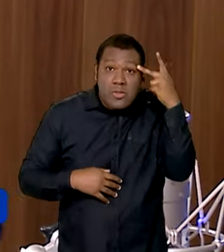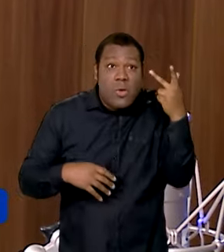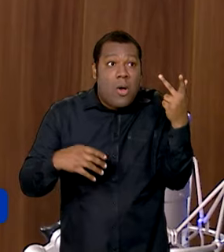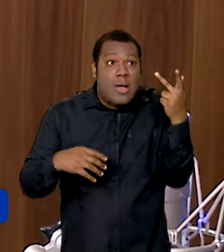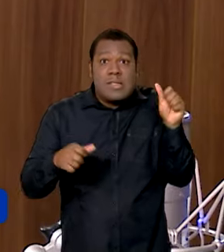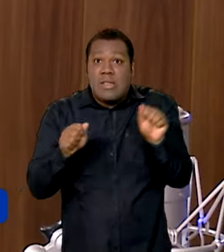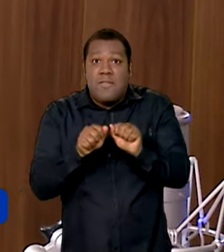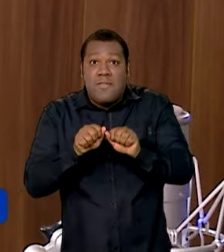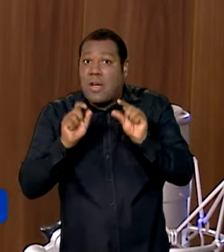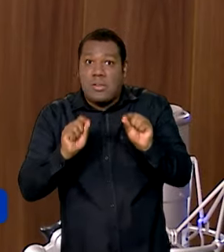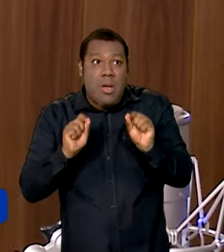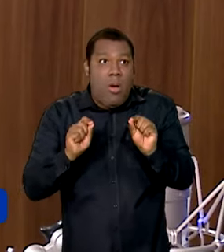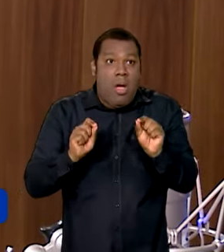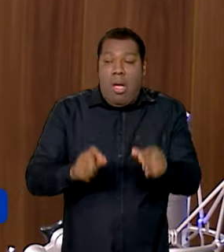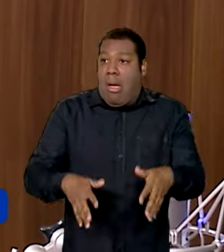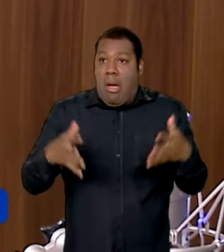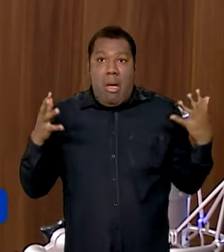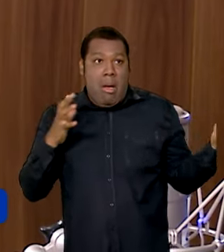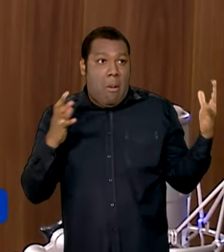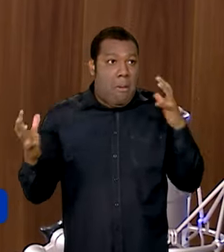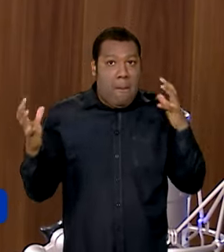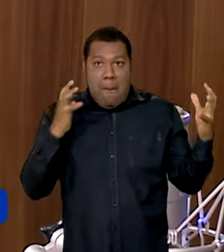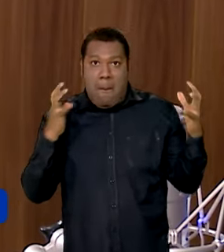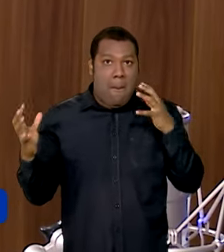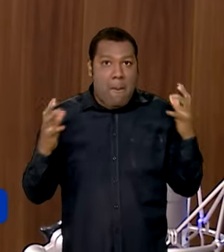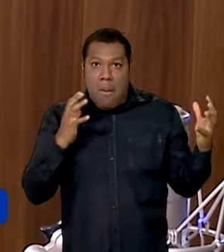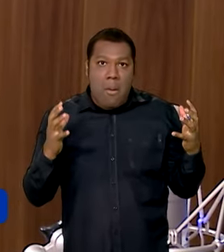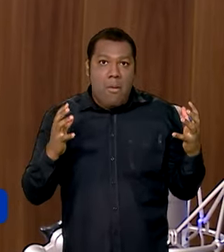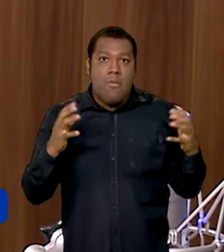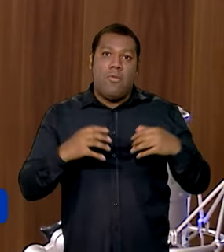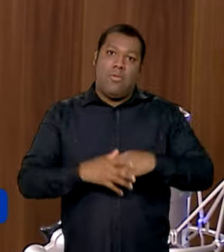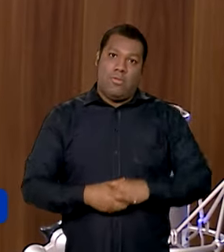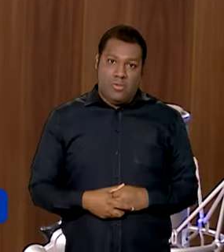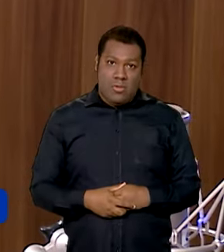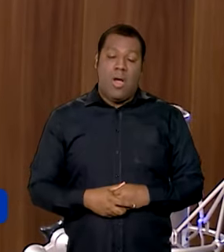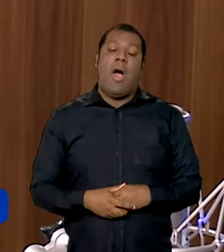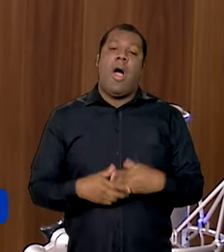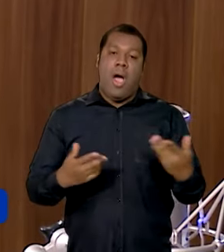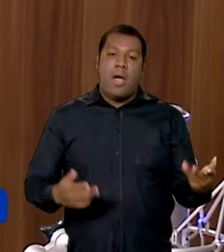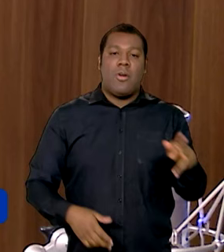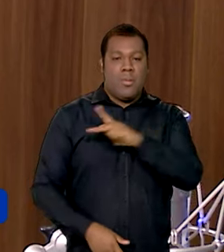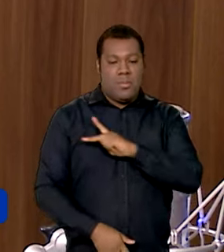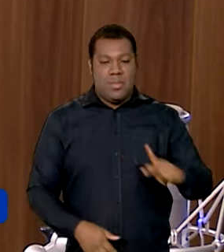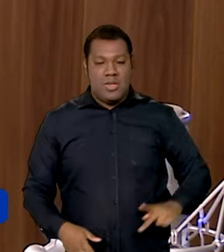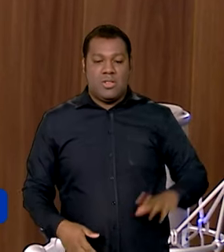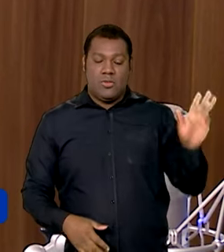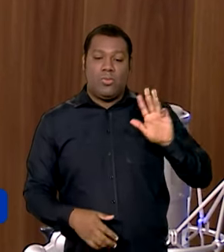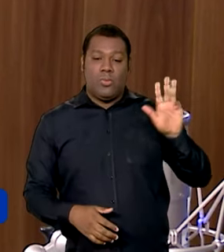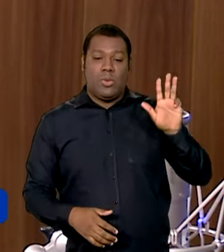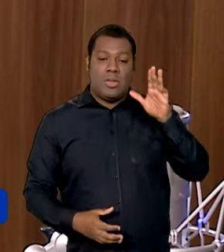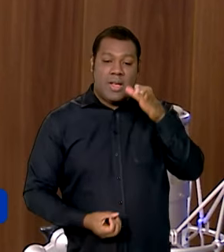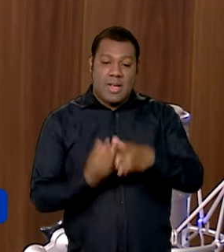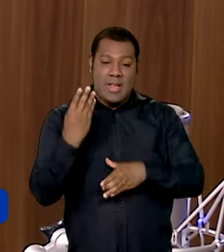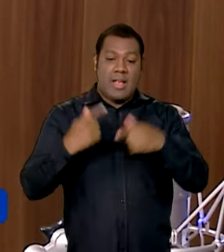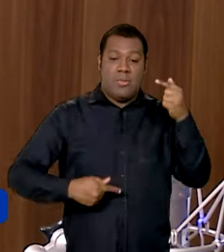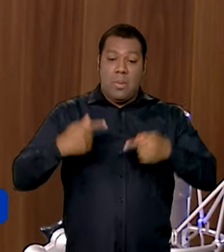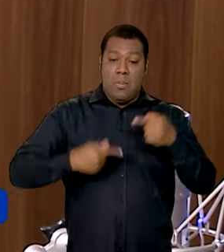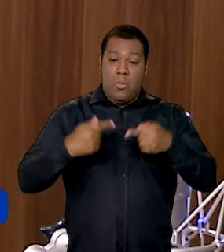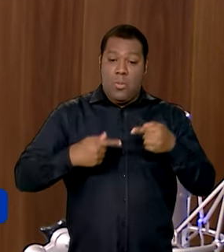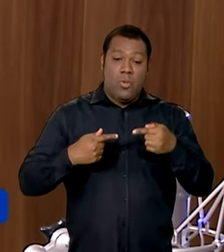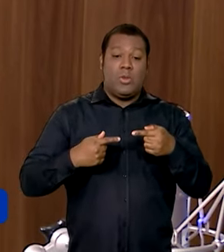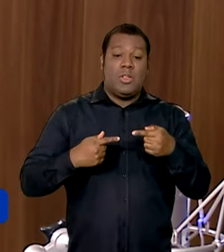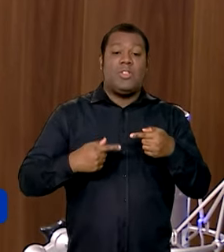restabelecimento reconstrução Então acho que com essa política implementada pelo presidente Lula a gente não só retoma a